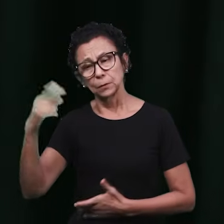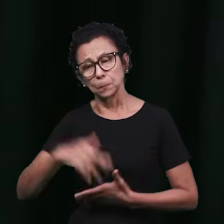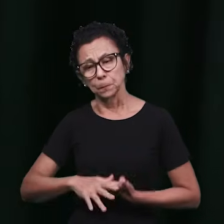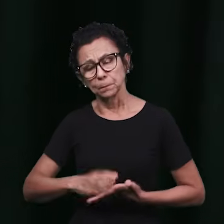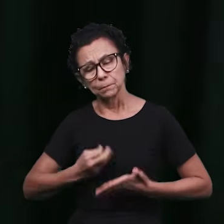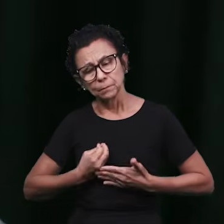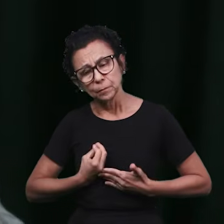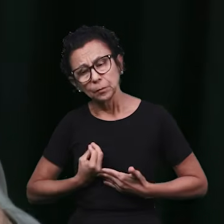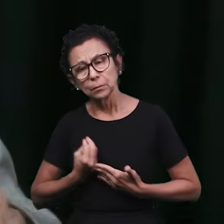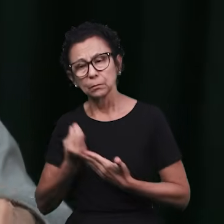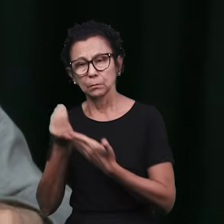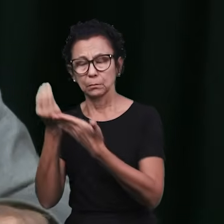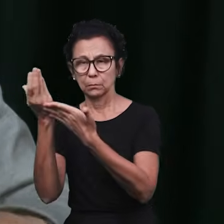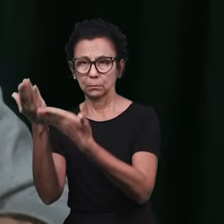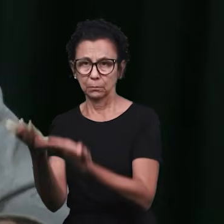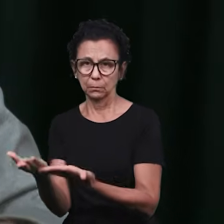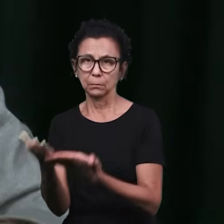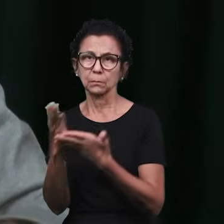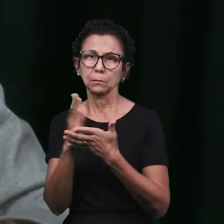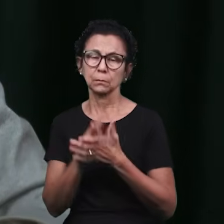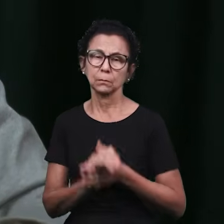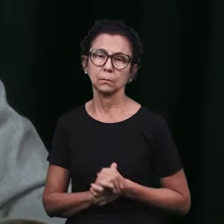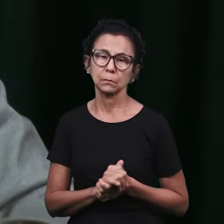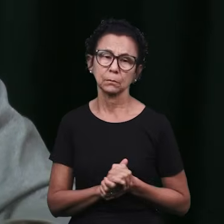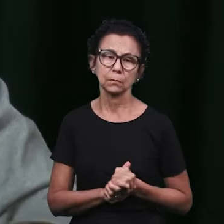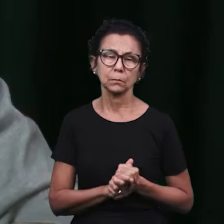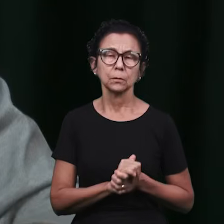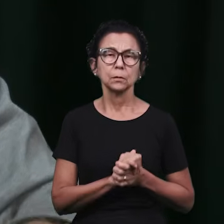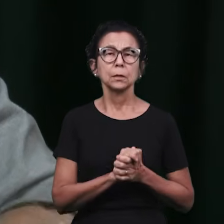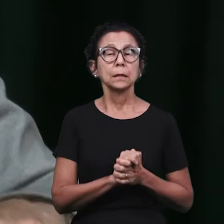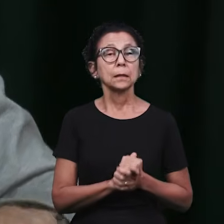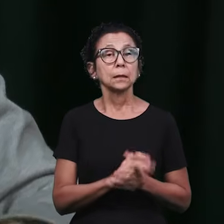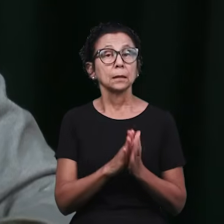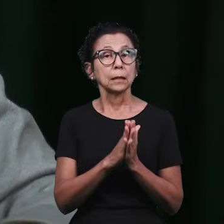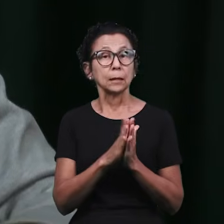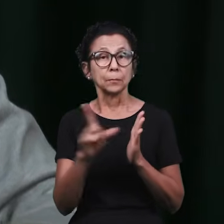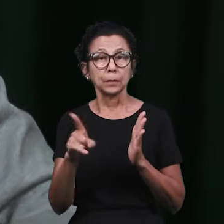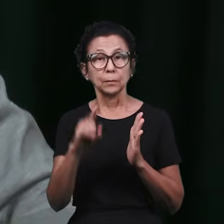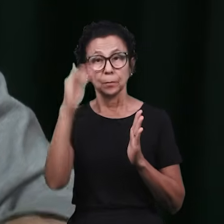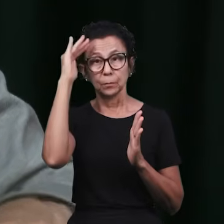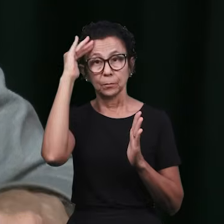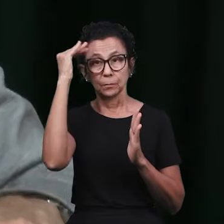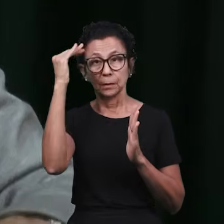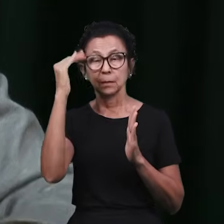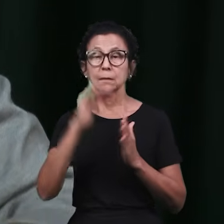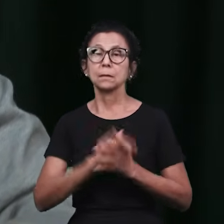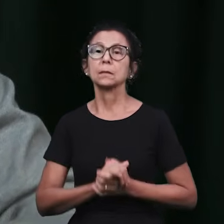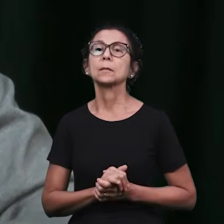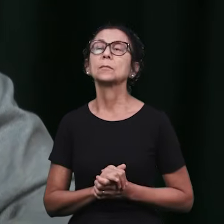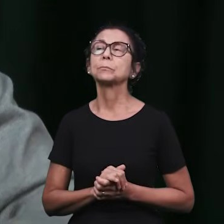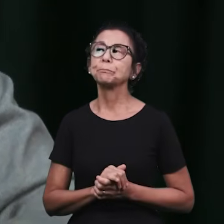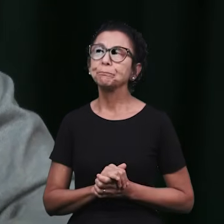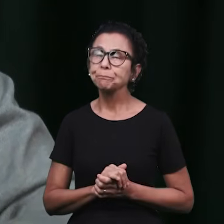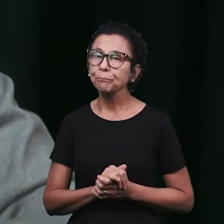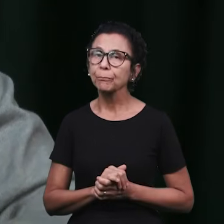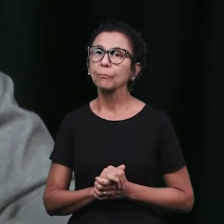Senhor, principalmente atendendo aquilo que está na palavra, vivendo aquilo na palavra, nós